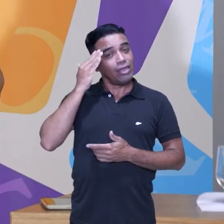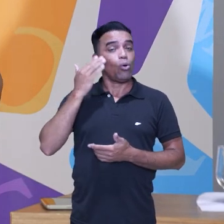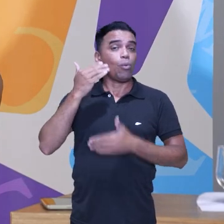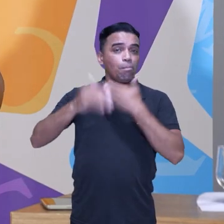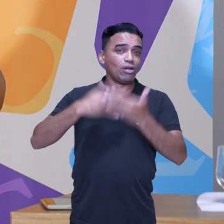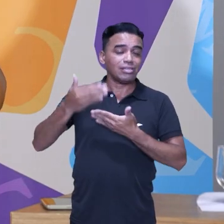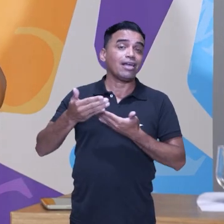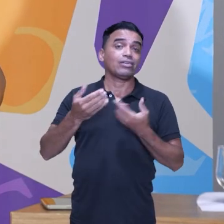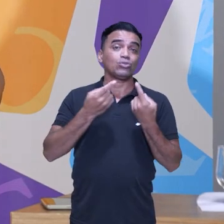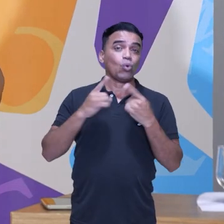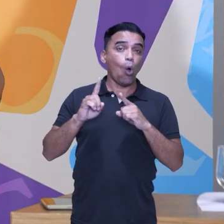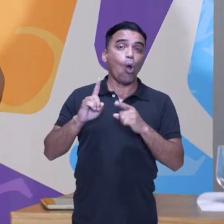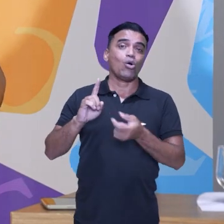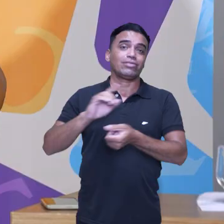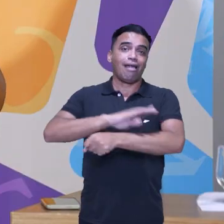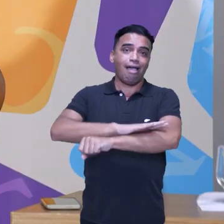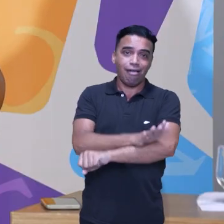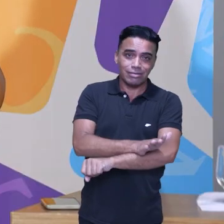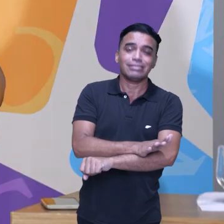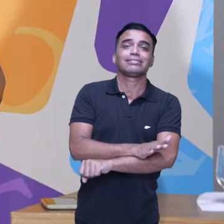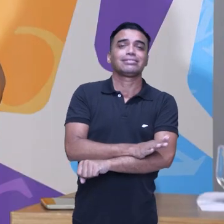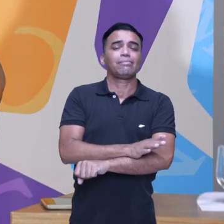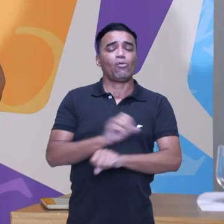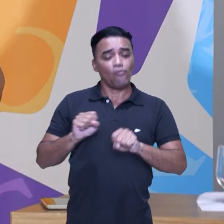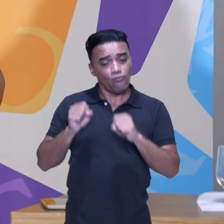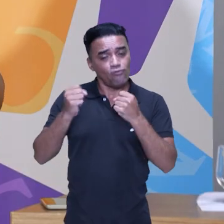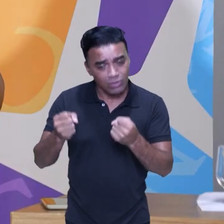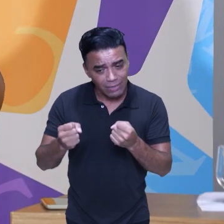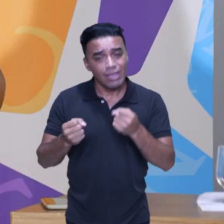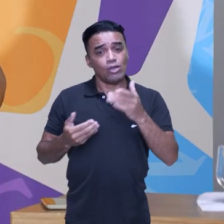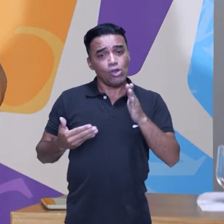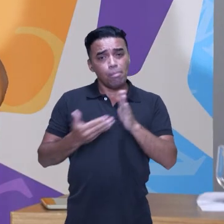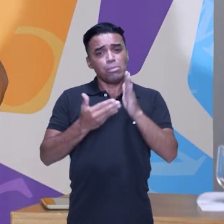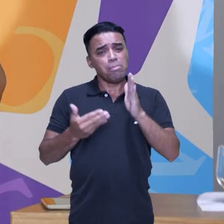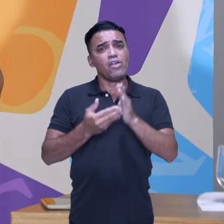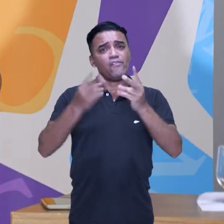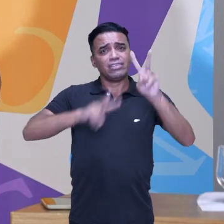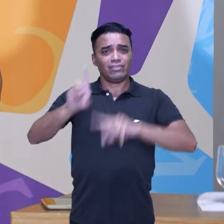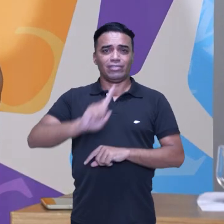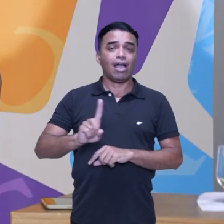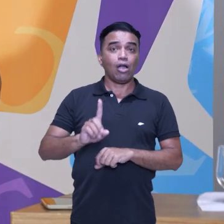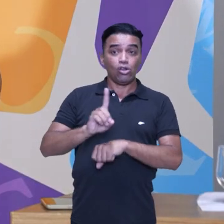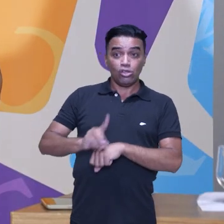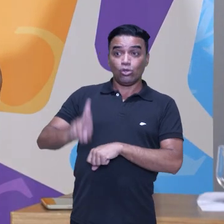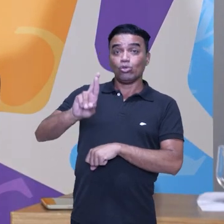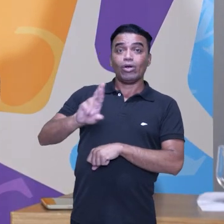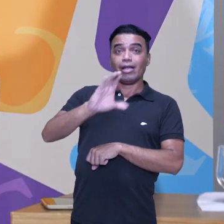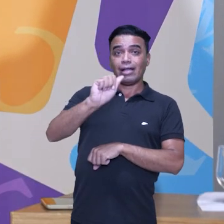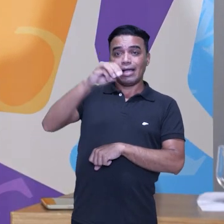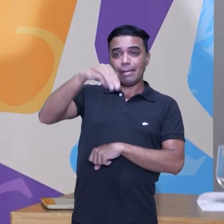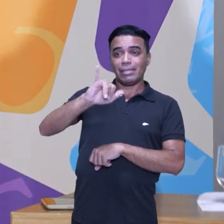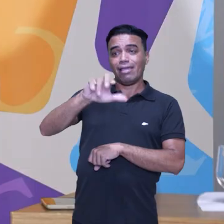antirracista também, né, e fortaleceu muito essa proposta do Muros Invisíveis, né, e a doutora Camila hoje herda